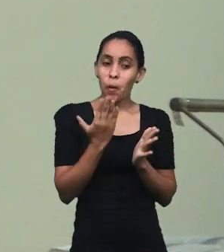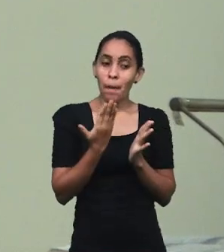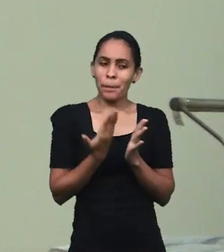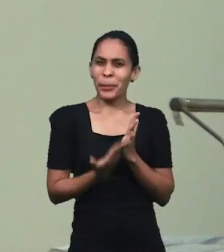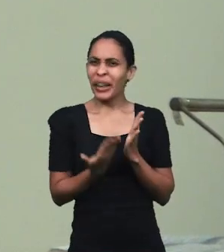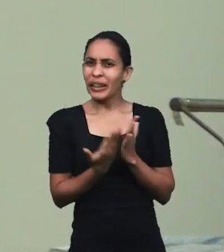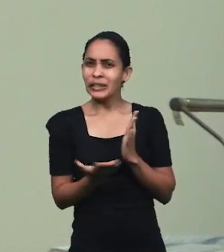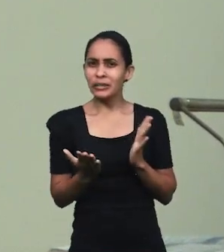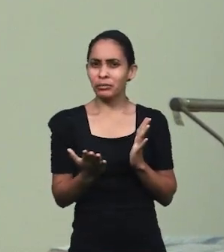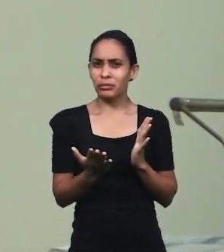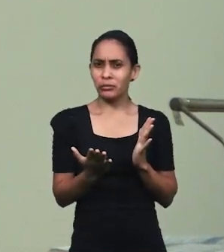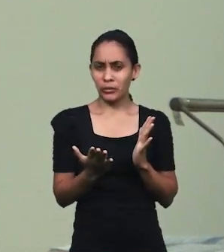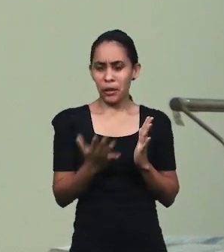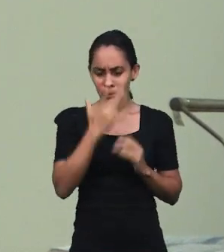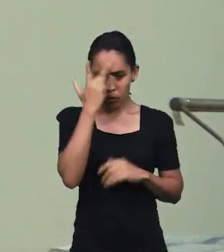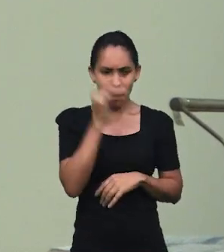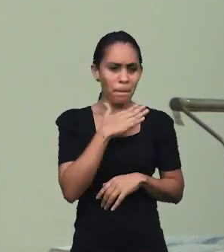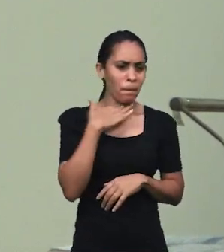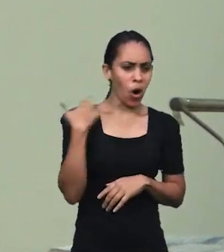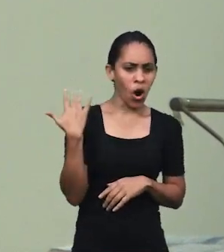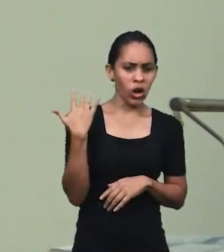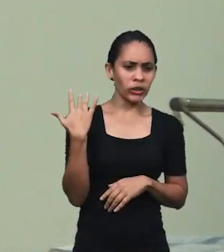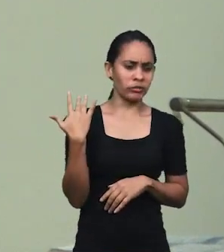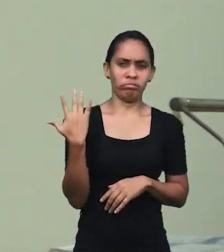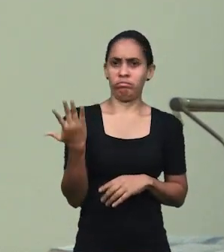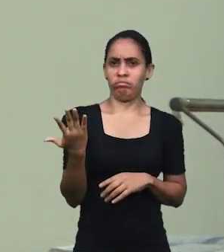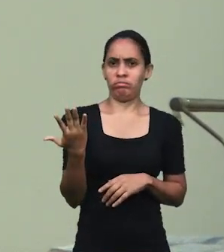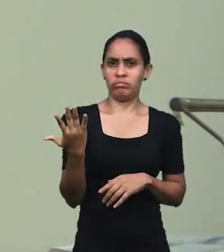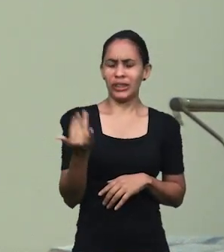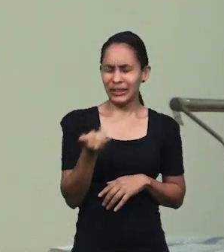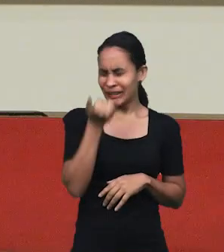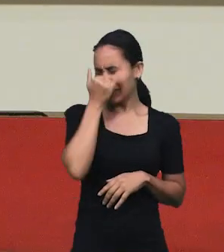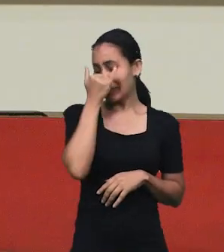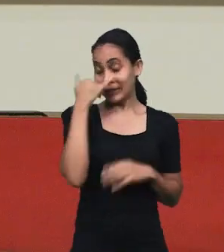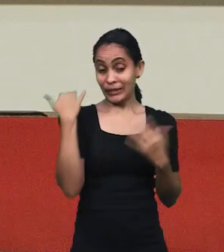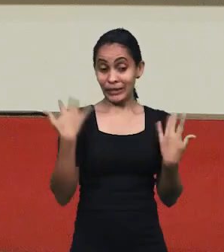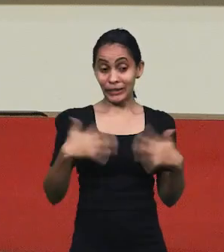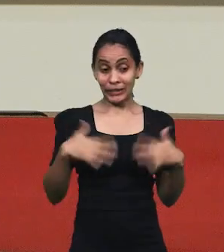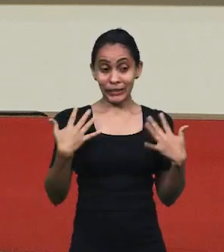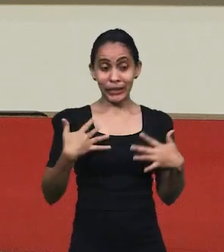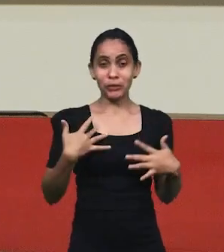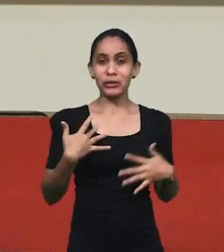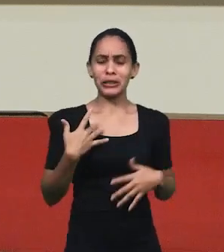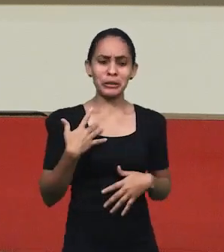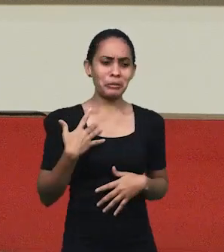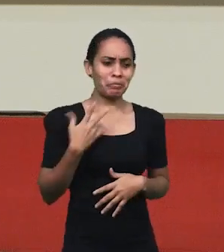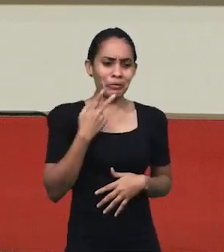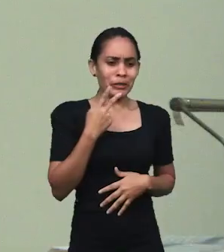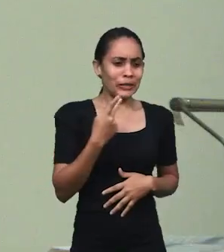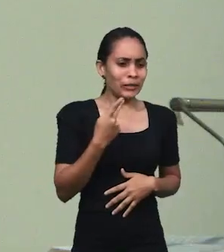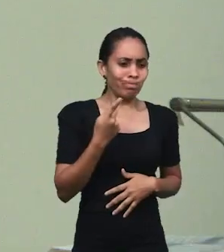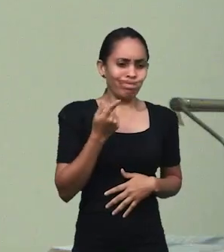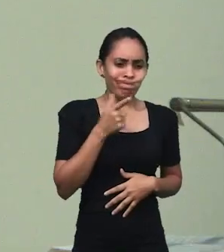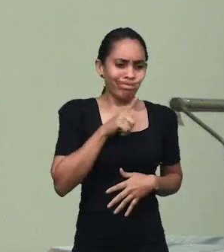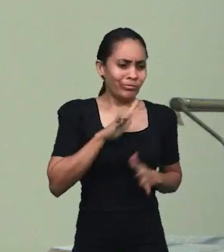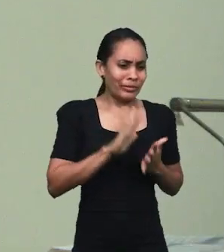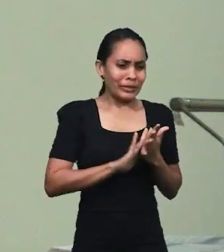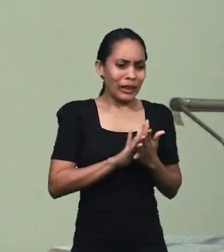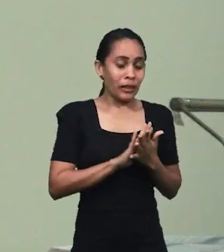de certas perdas e de certas fatalidades, que você às vezes não tem nada o que